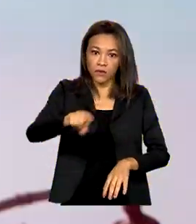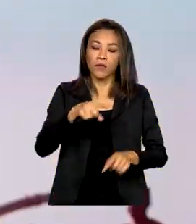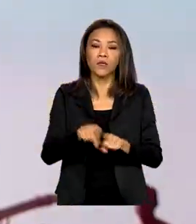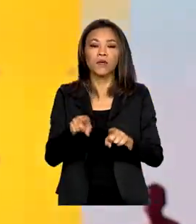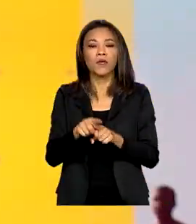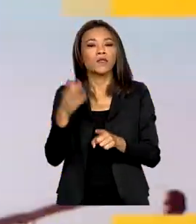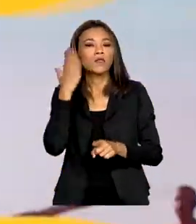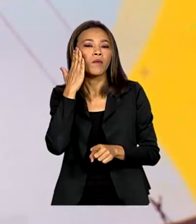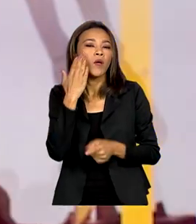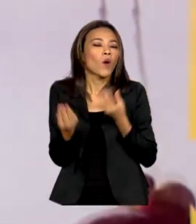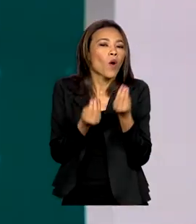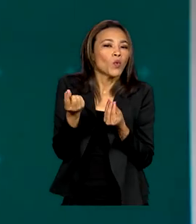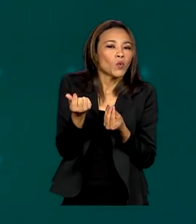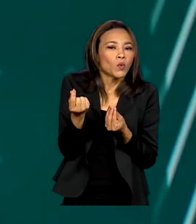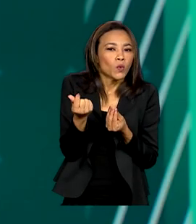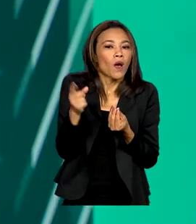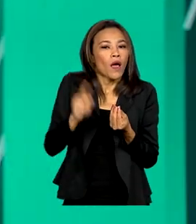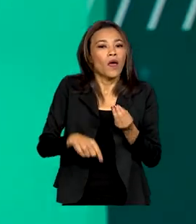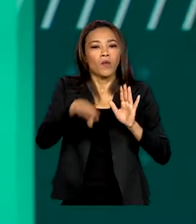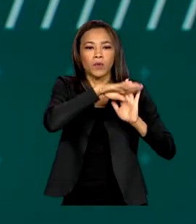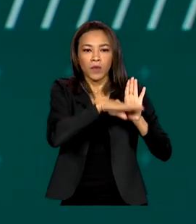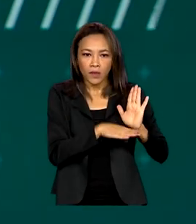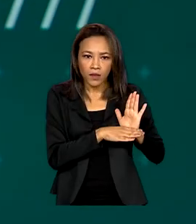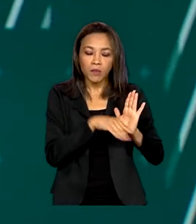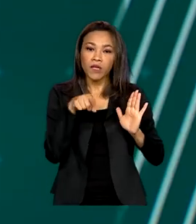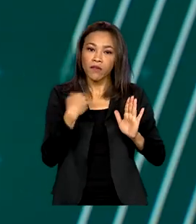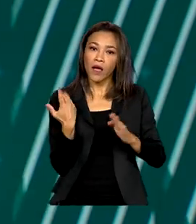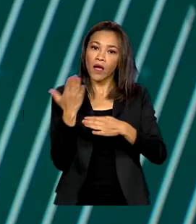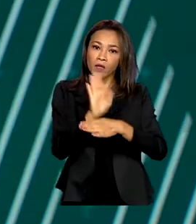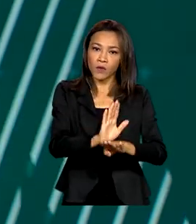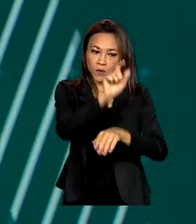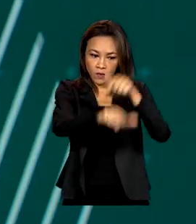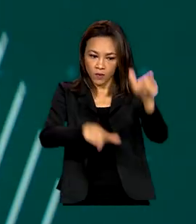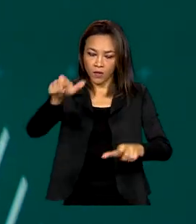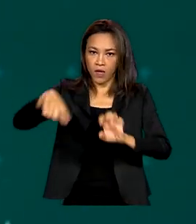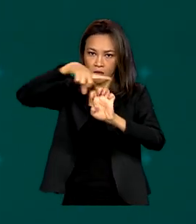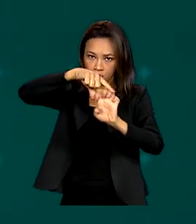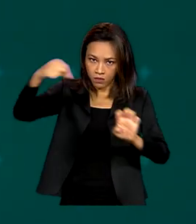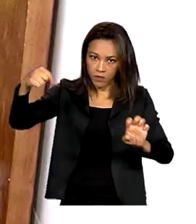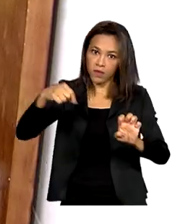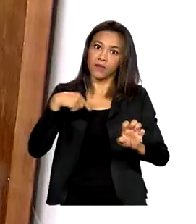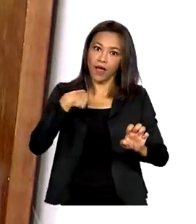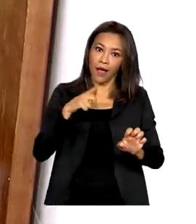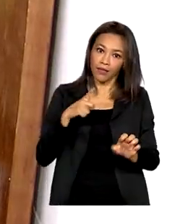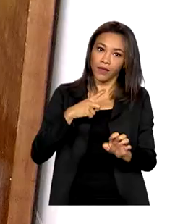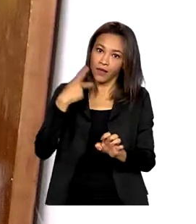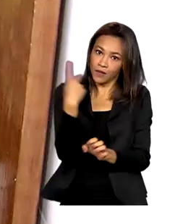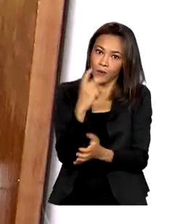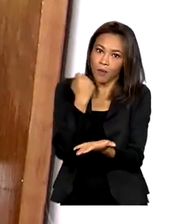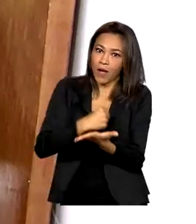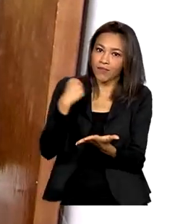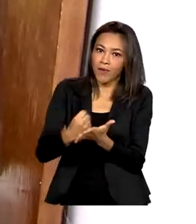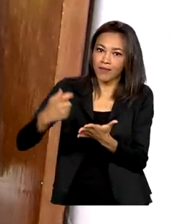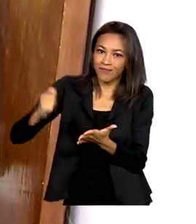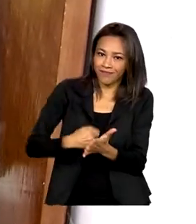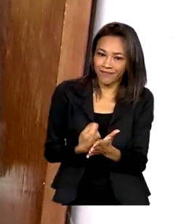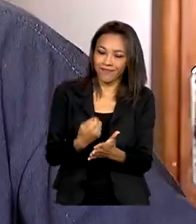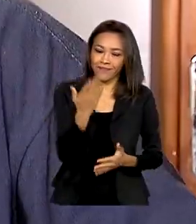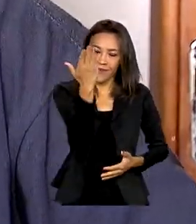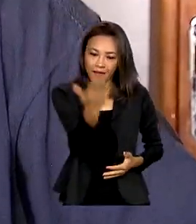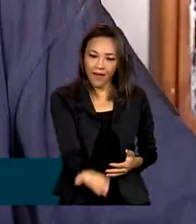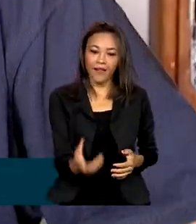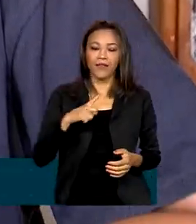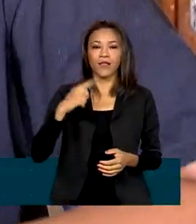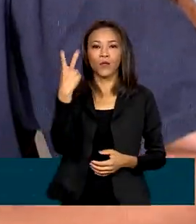Cidadã, que vai ajudar mulheres empreendedoras a saírem da informalidade. Daniela tem dois filhos,